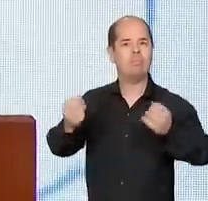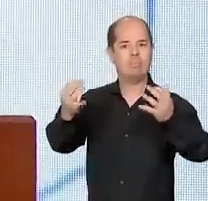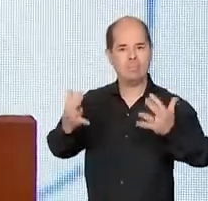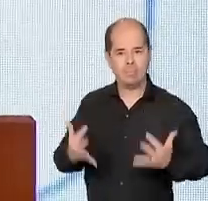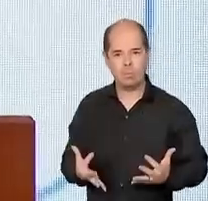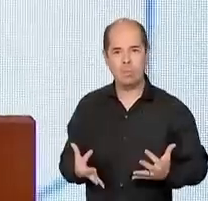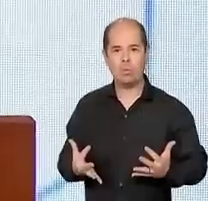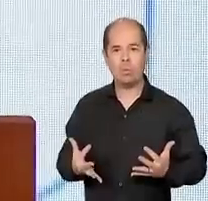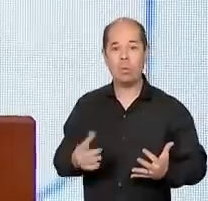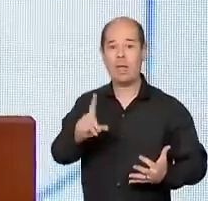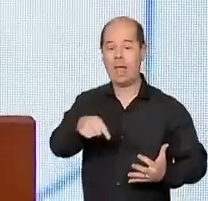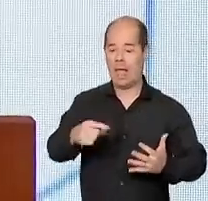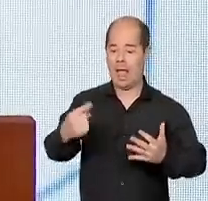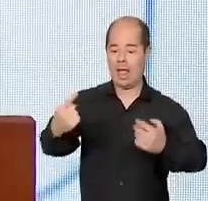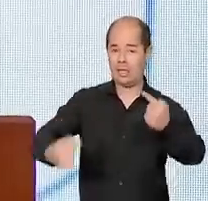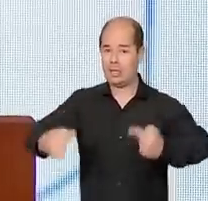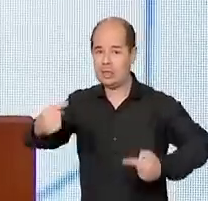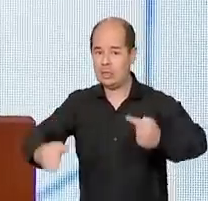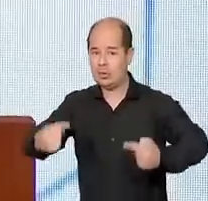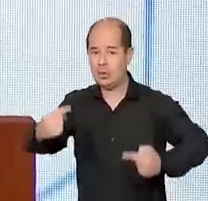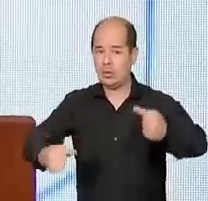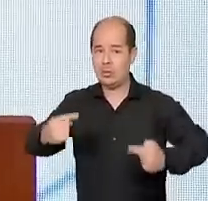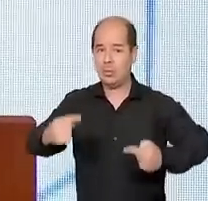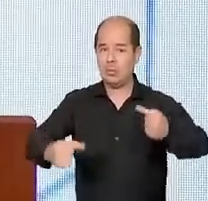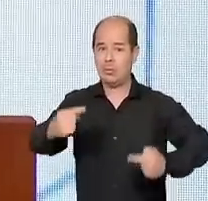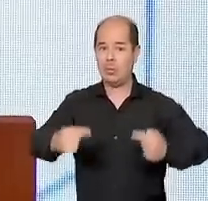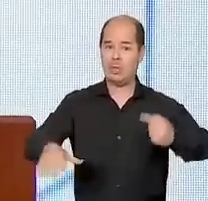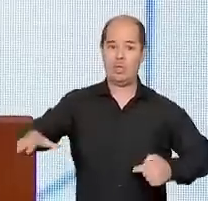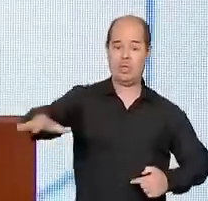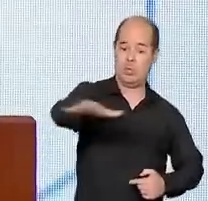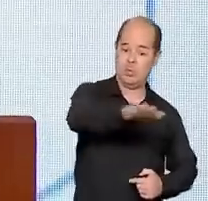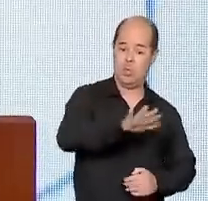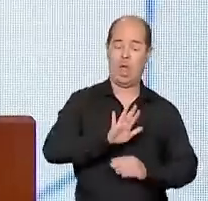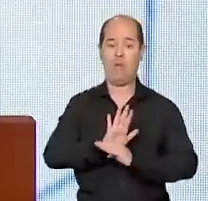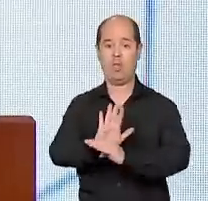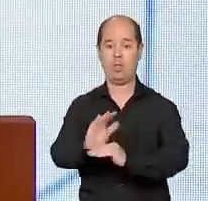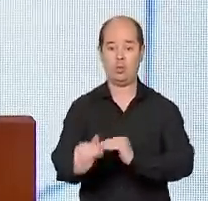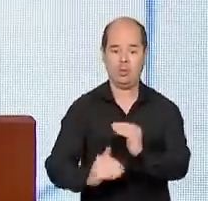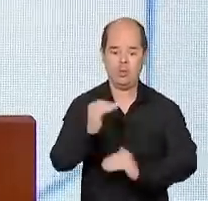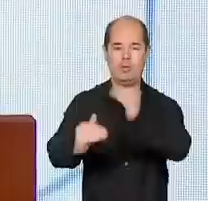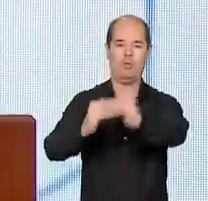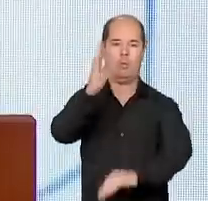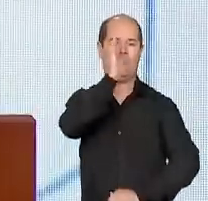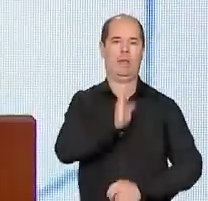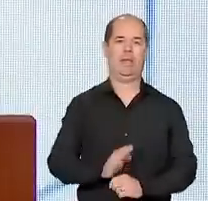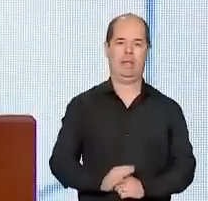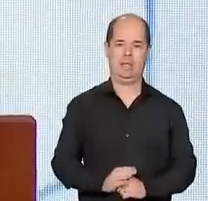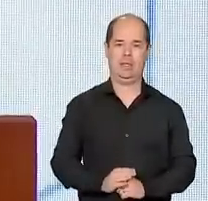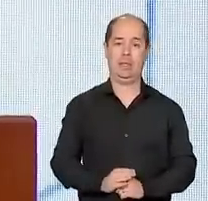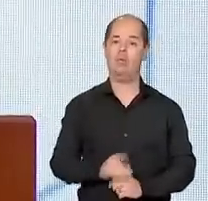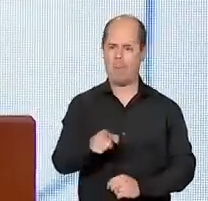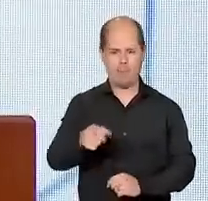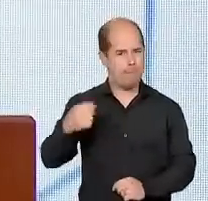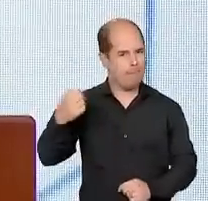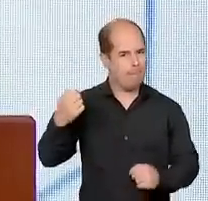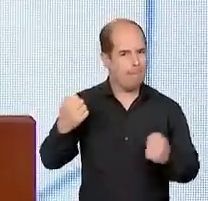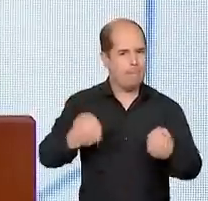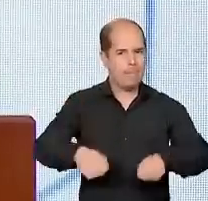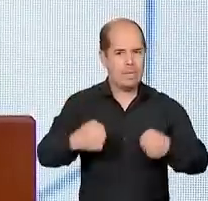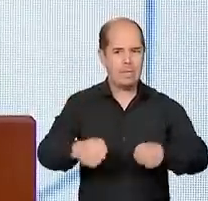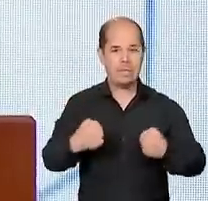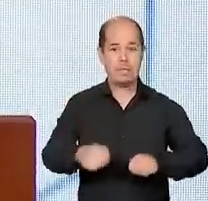de políticas públicas e o desenvolvimento para o país, bem como a necessidade no fomento